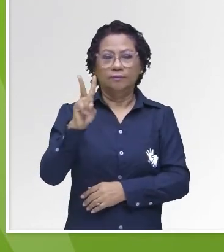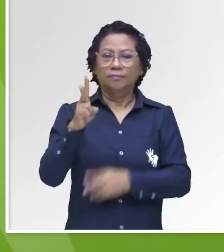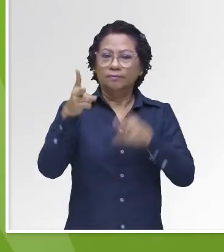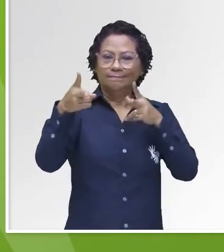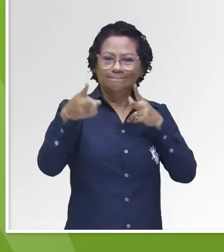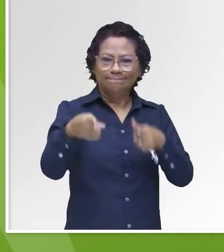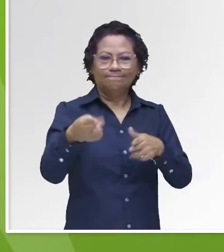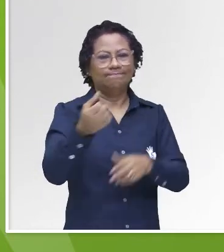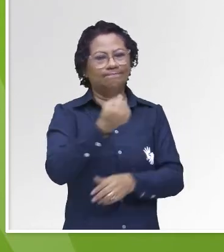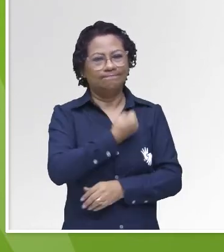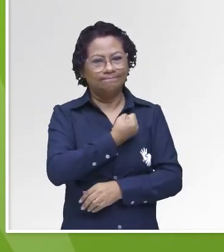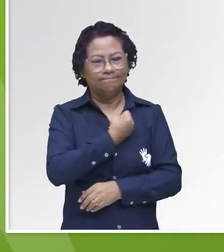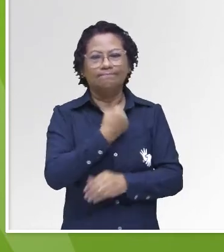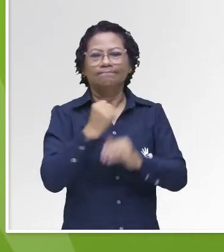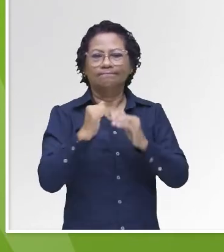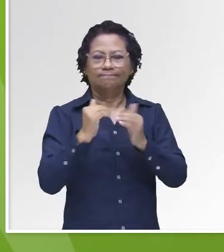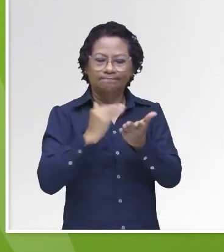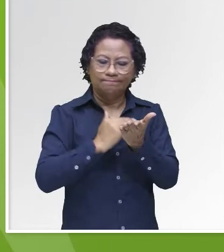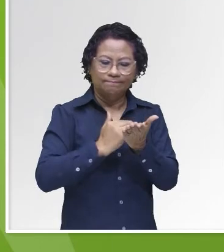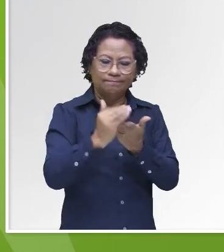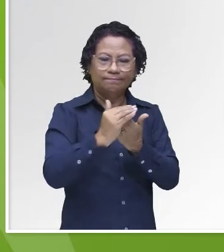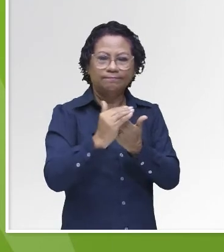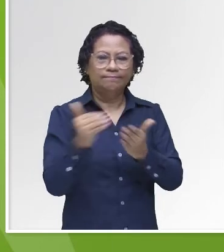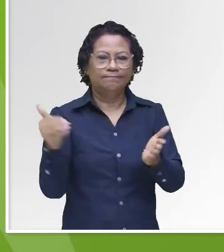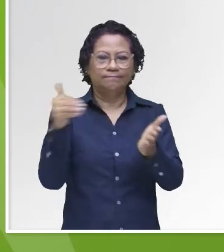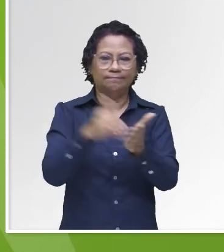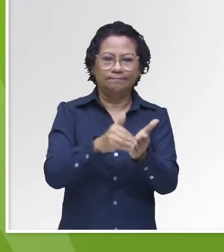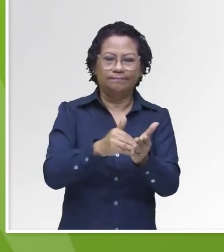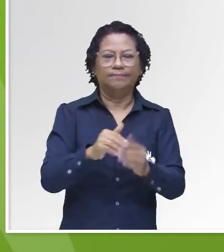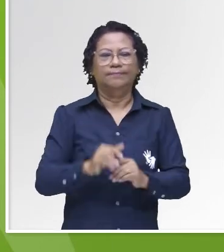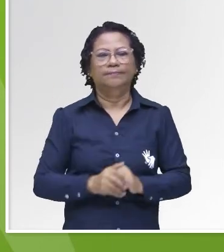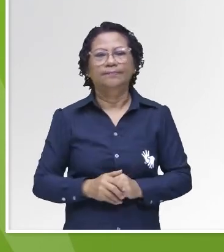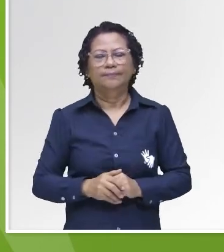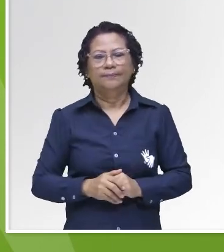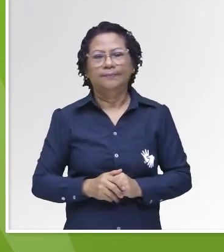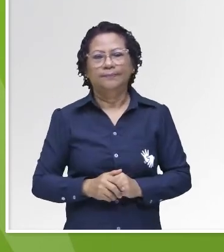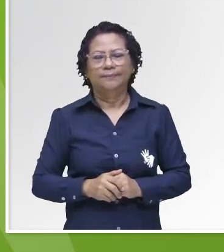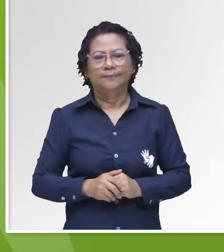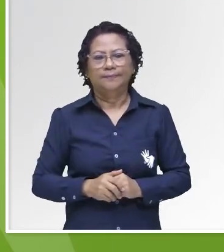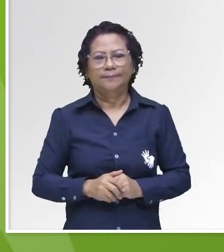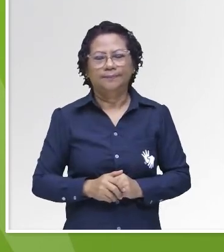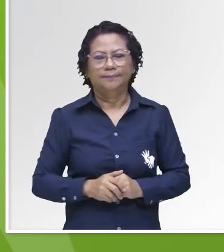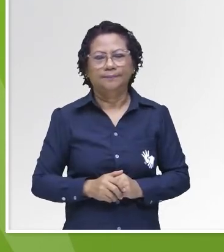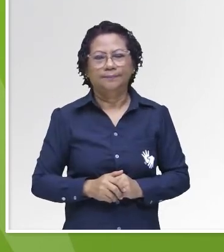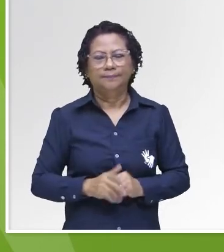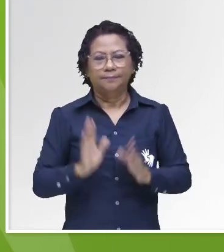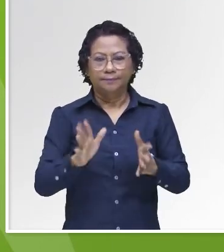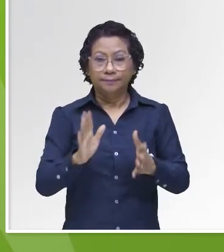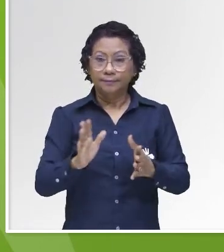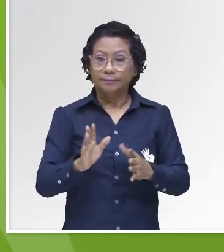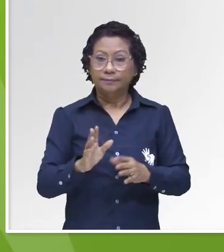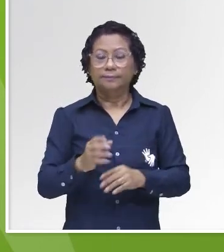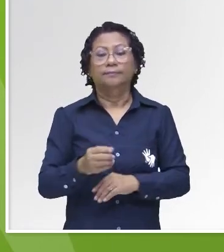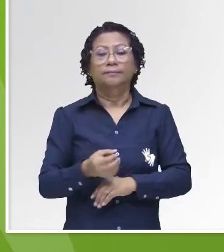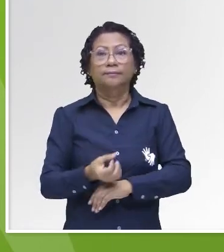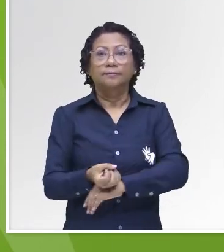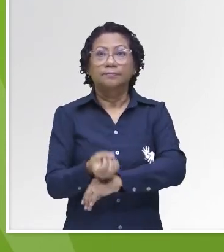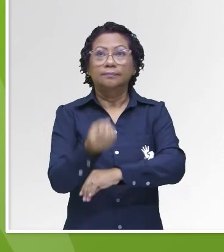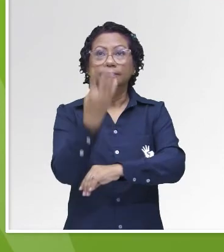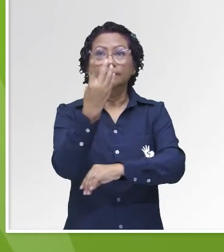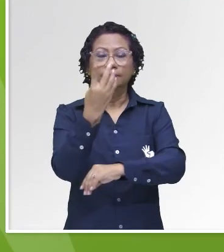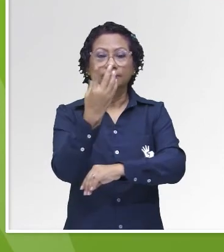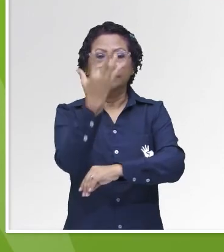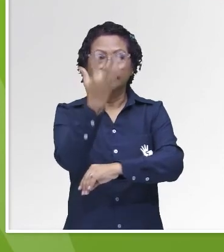inicial até o final do movimento. Já na vertical, não. Olha só, aqui eu tenho outra velocidade, que